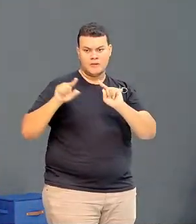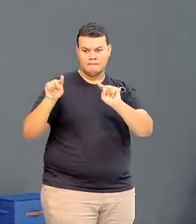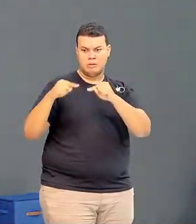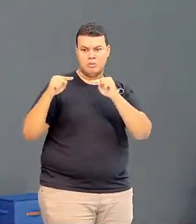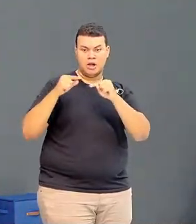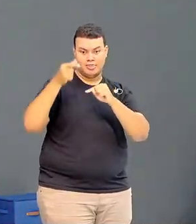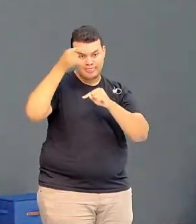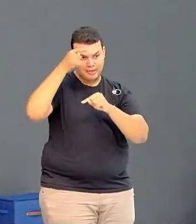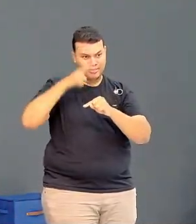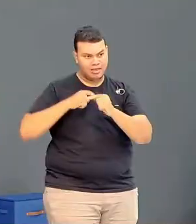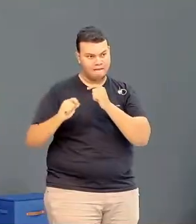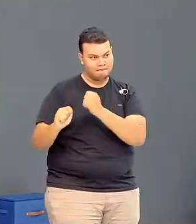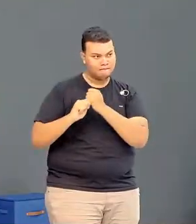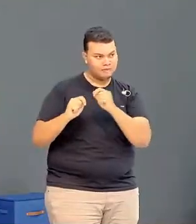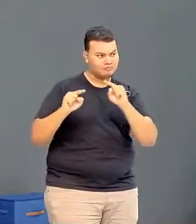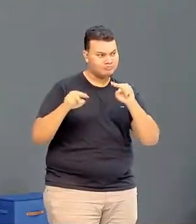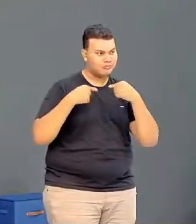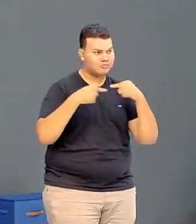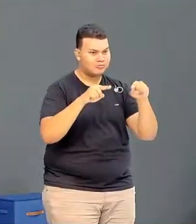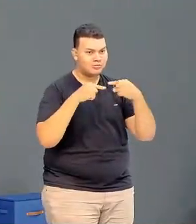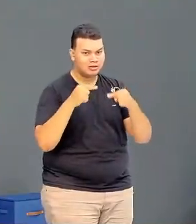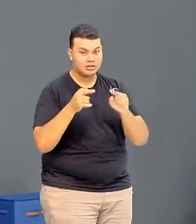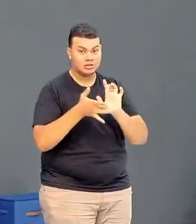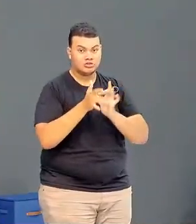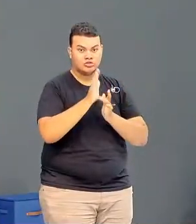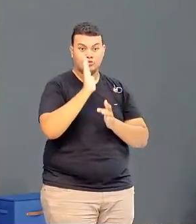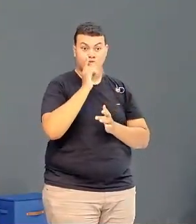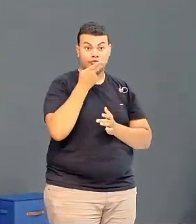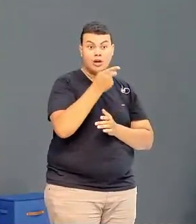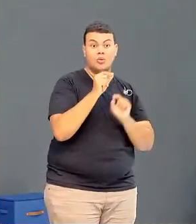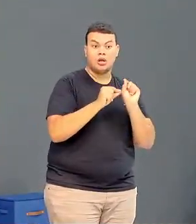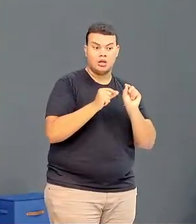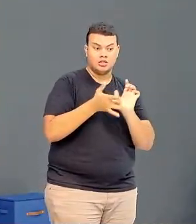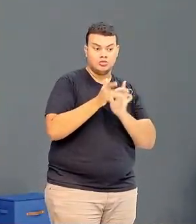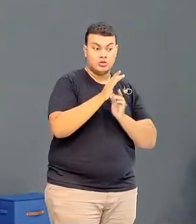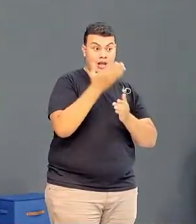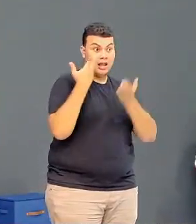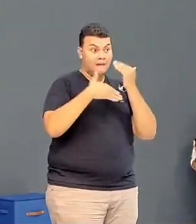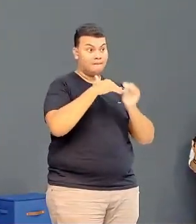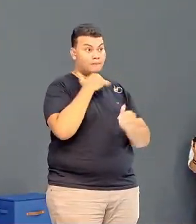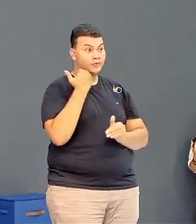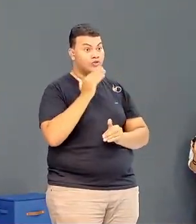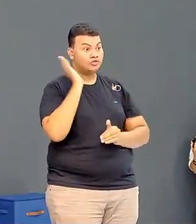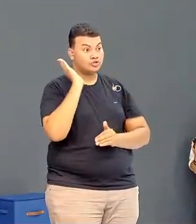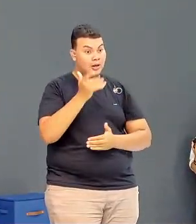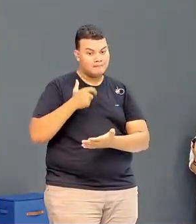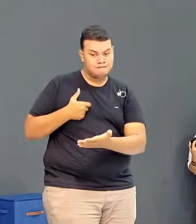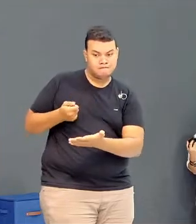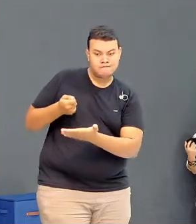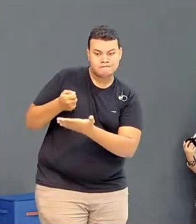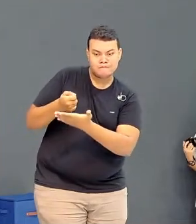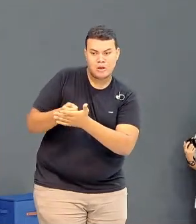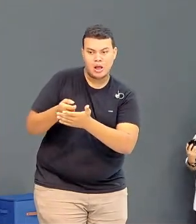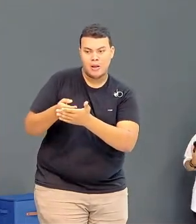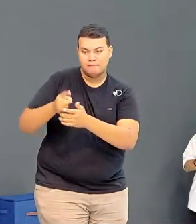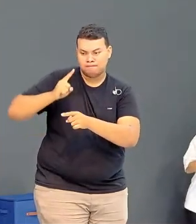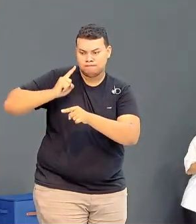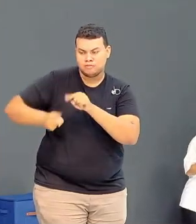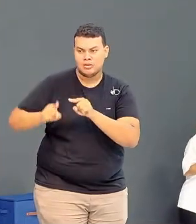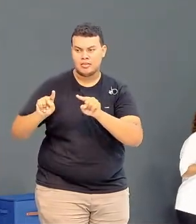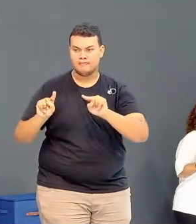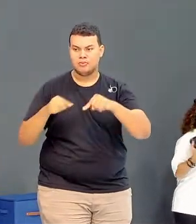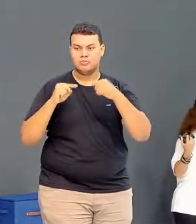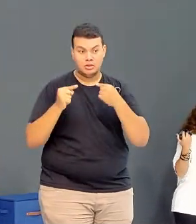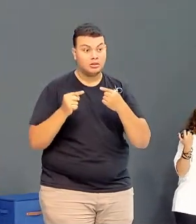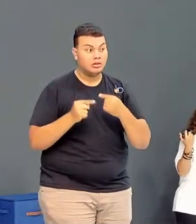a palavra diz que ele aniquilou essa dívida, esse decreto, e cravou na cruz do Calvário, e a palavra diz que